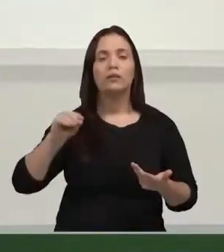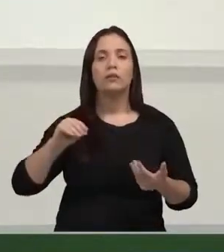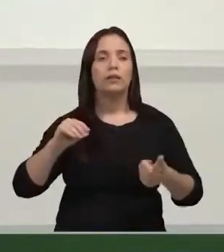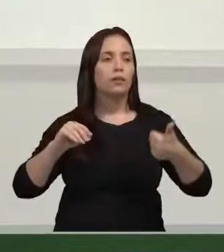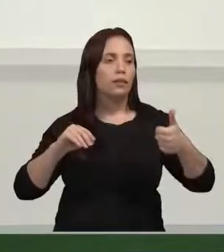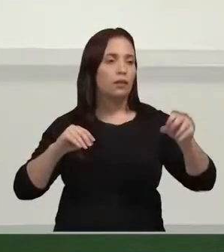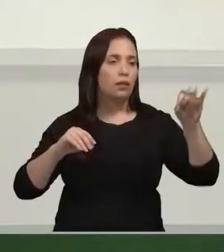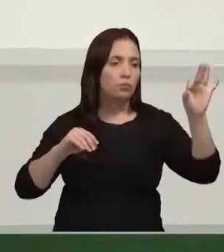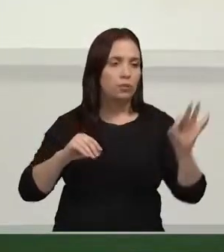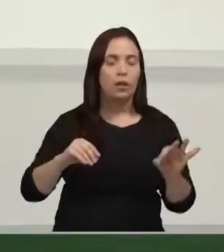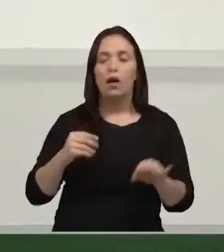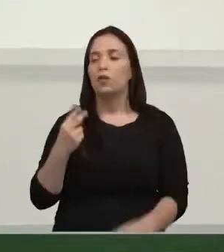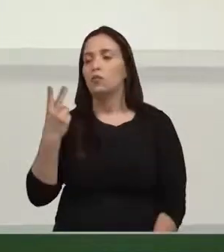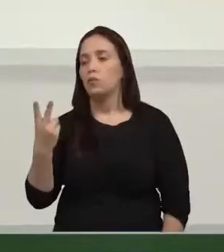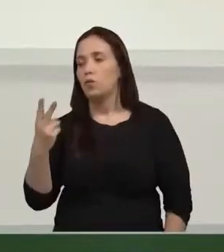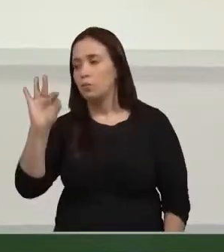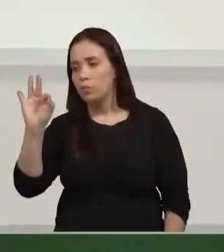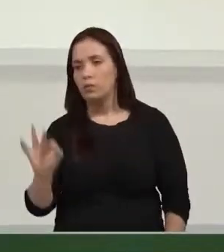essa